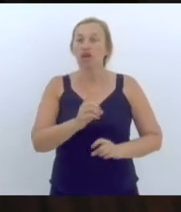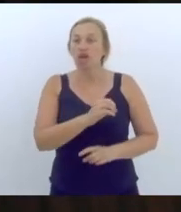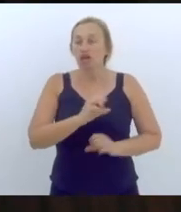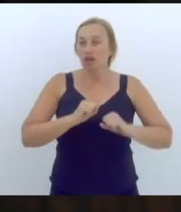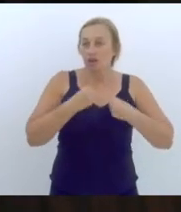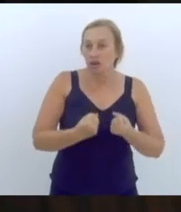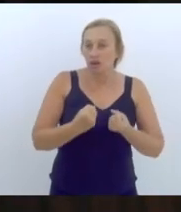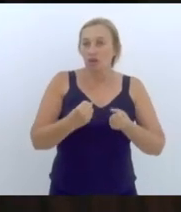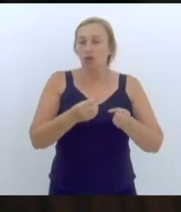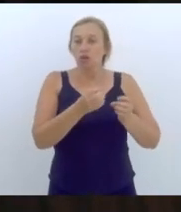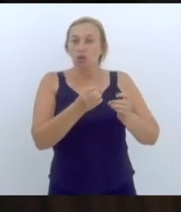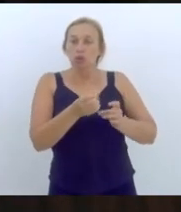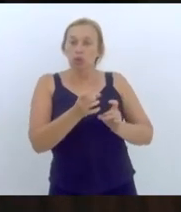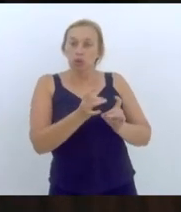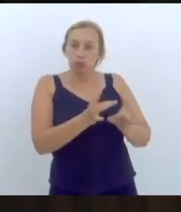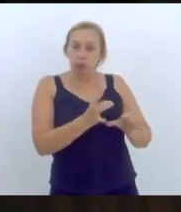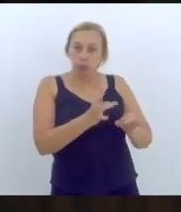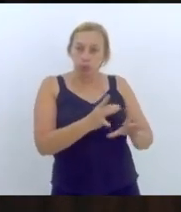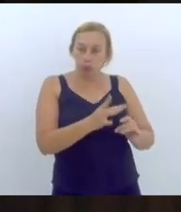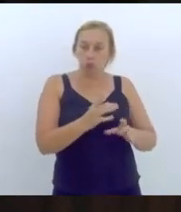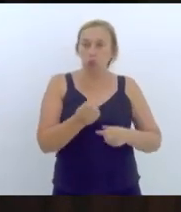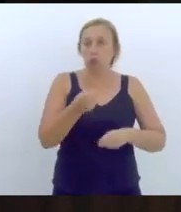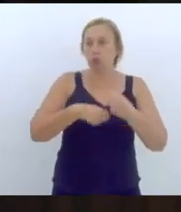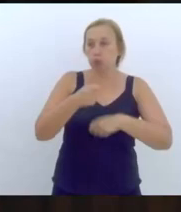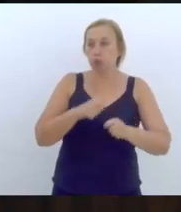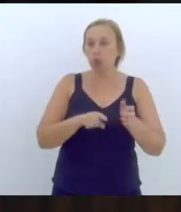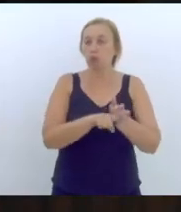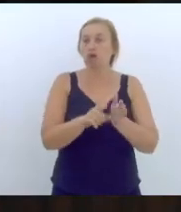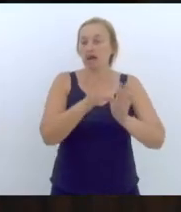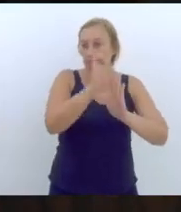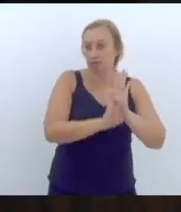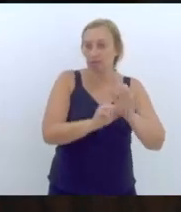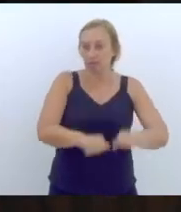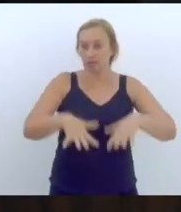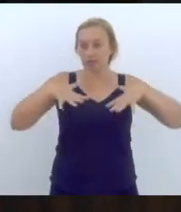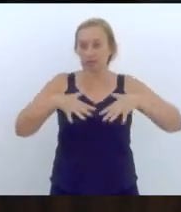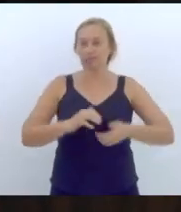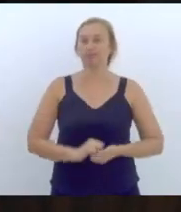e de Economia, Indústria e Comércio, as emendas de plenário.